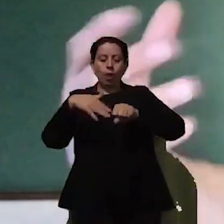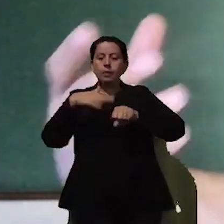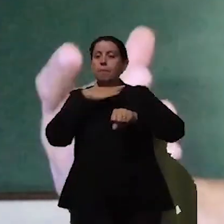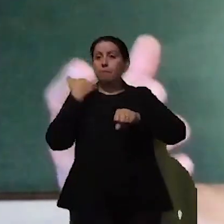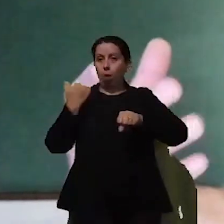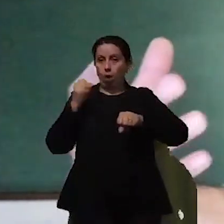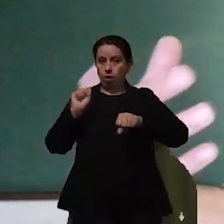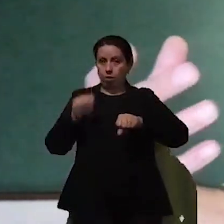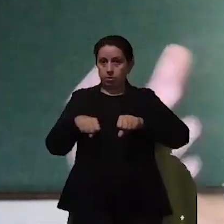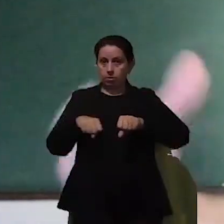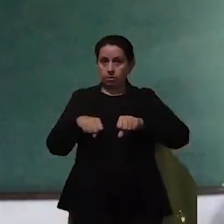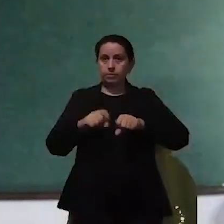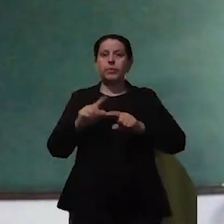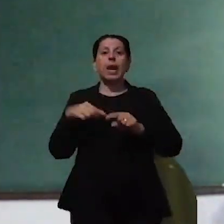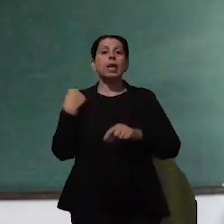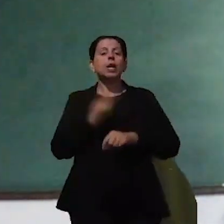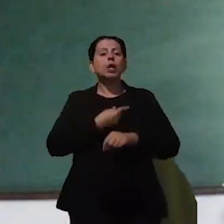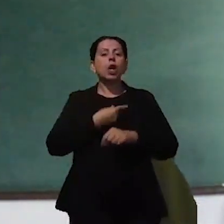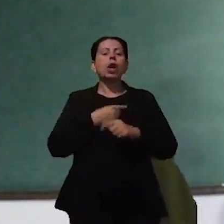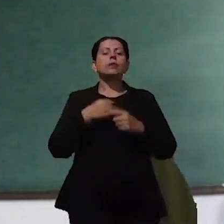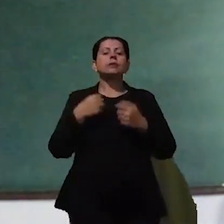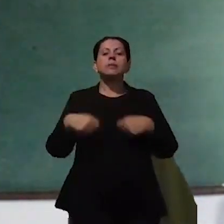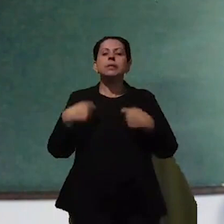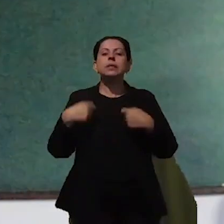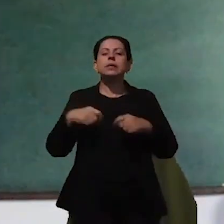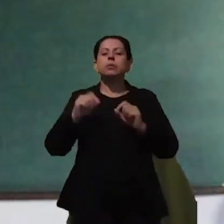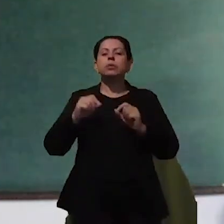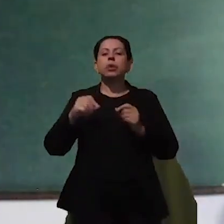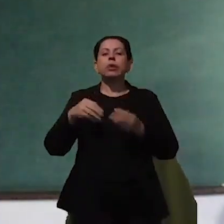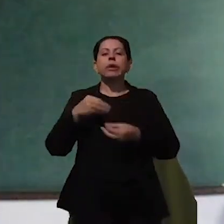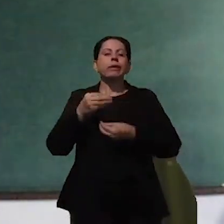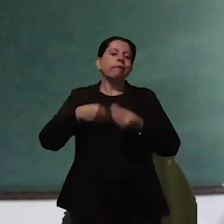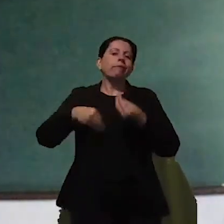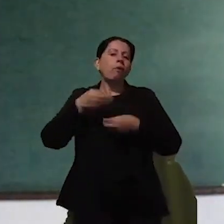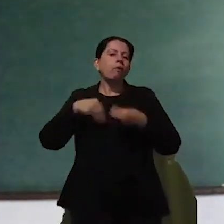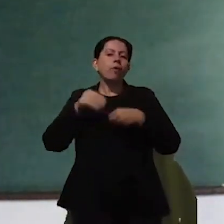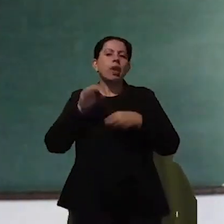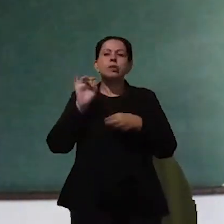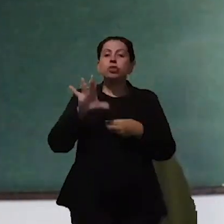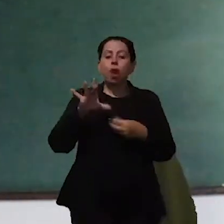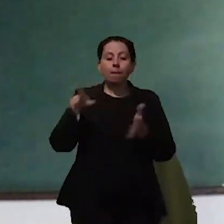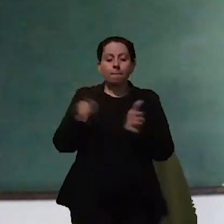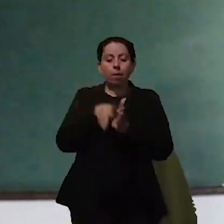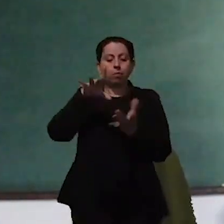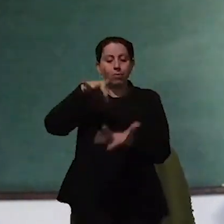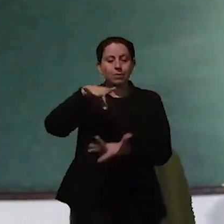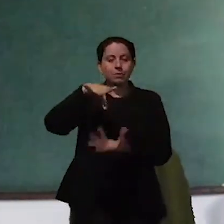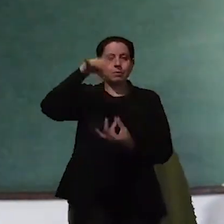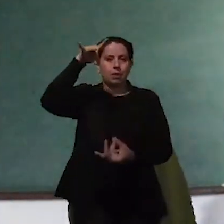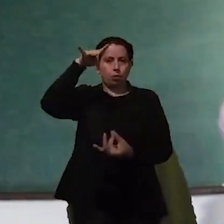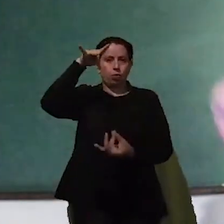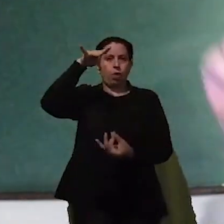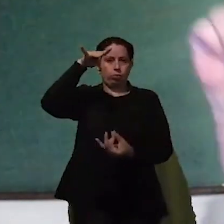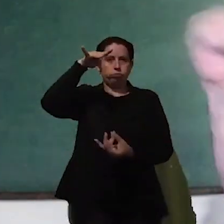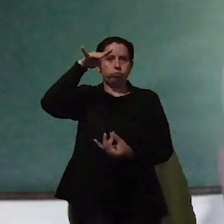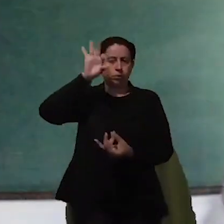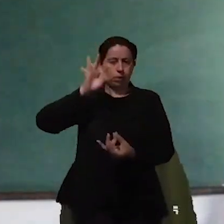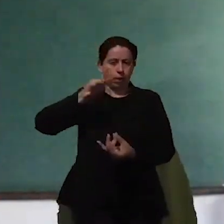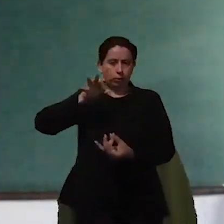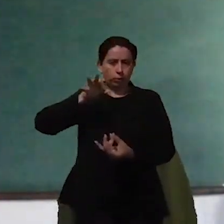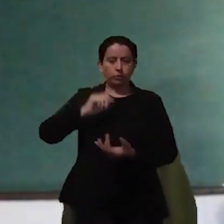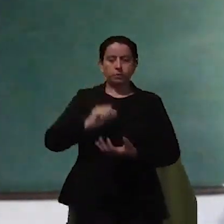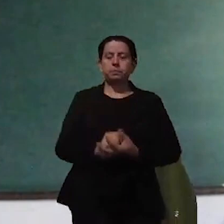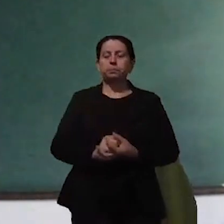nos envolvermos só com o corpo espiritual, certo? E